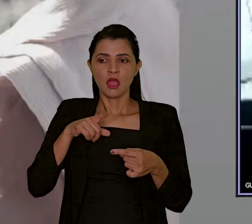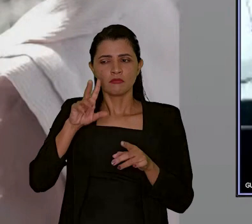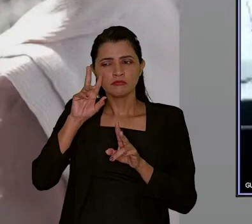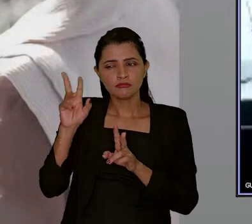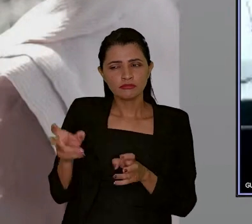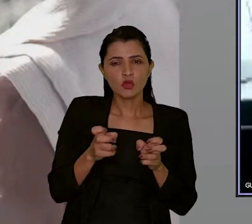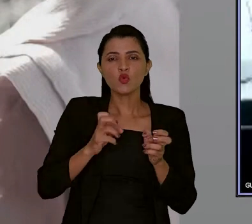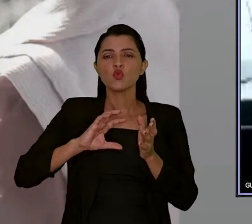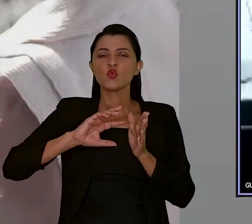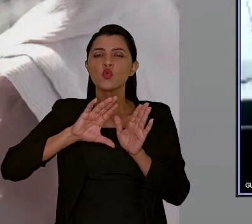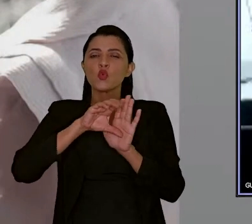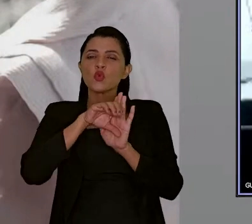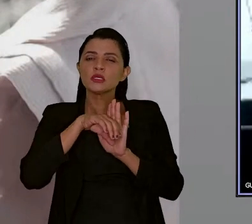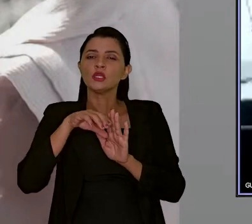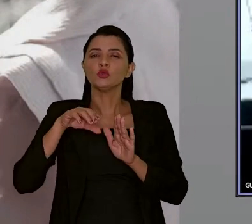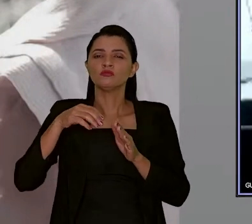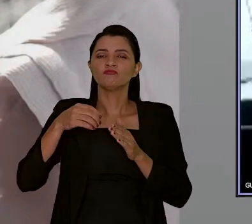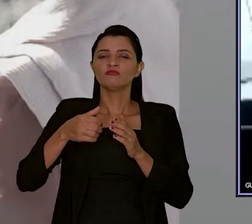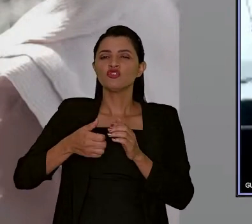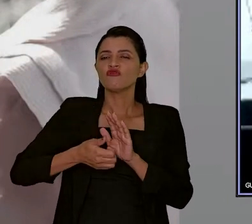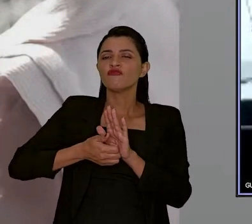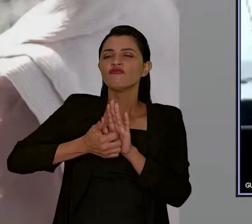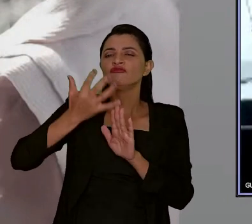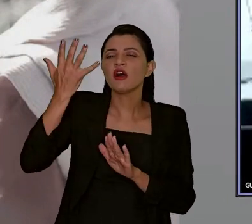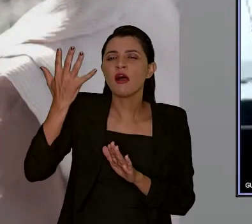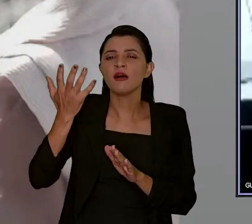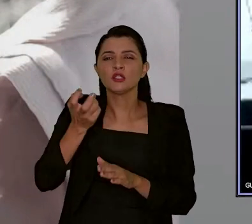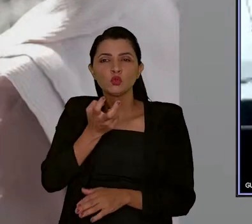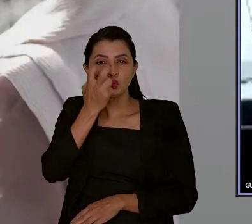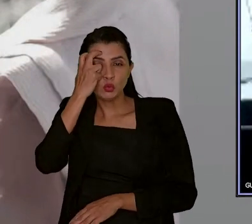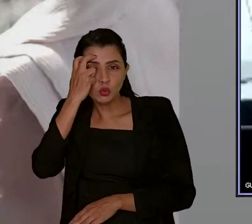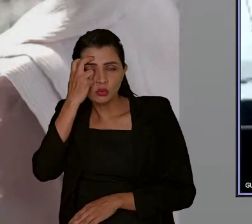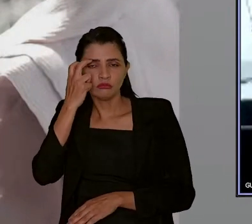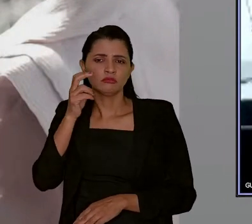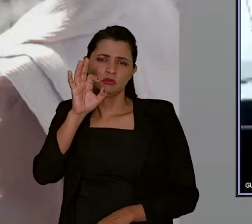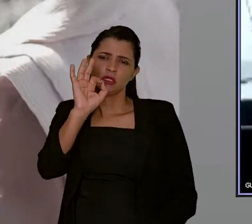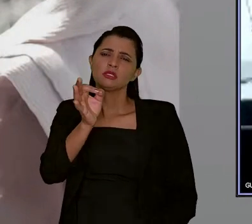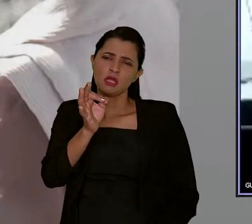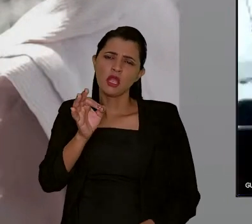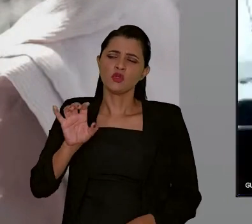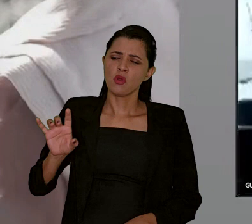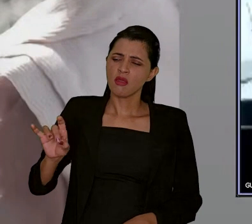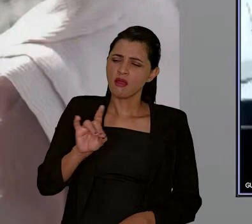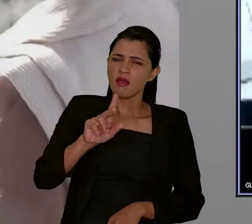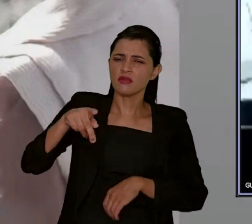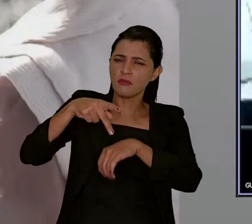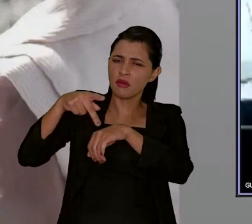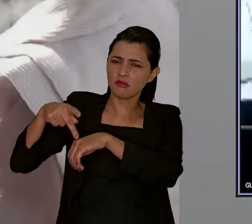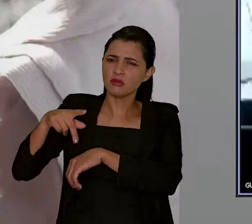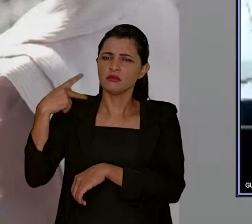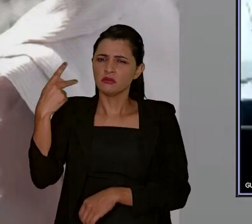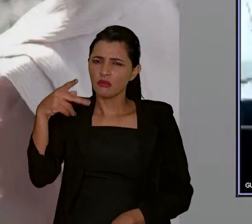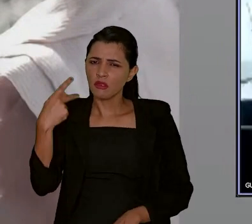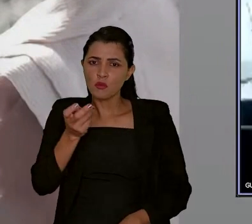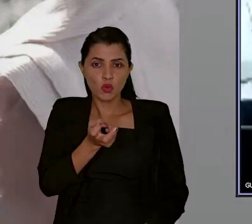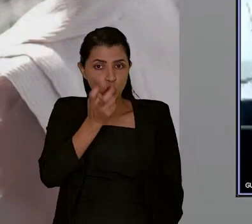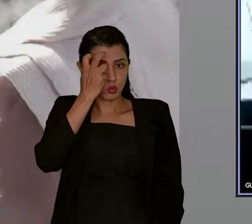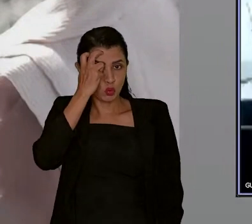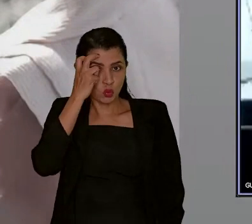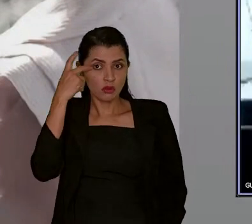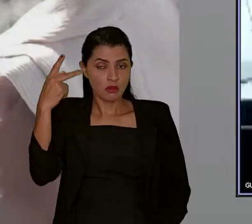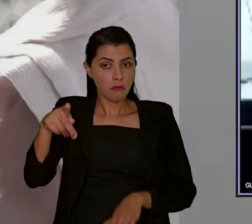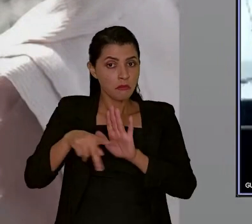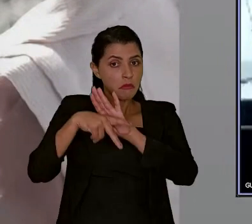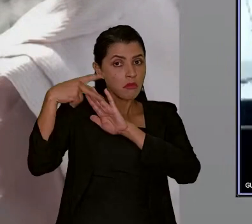multiculturalismo. Obviamente que cada país, cada estado tem uma cultura que lhe é própria.